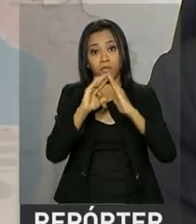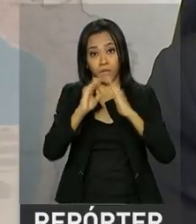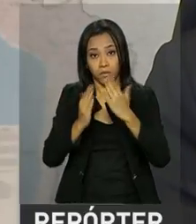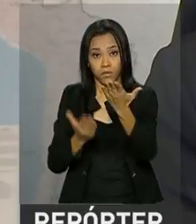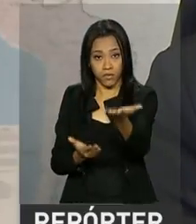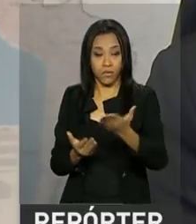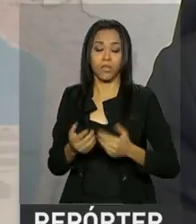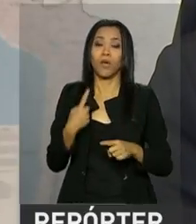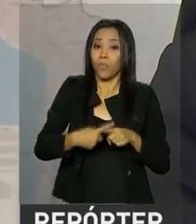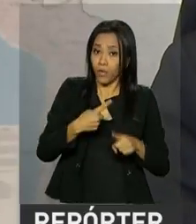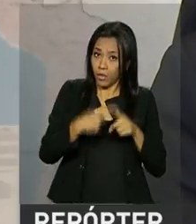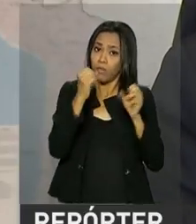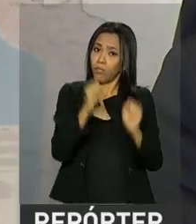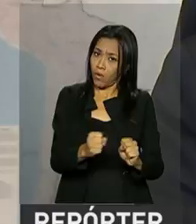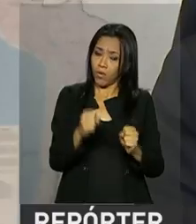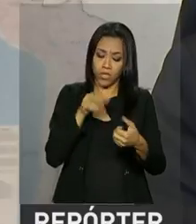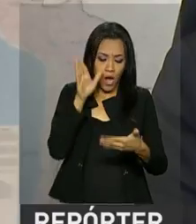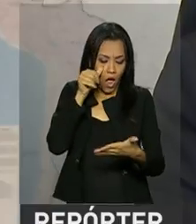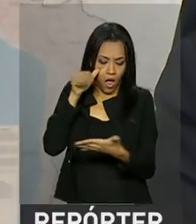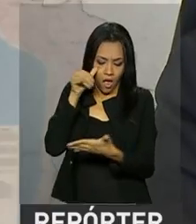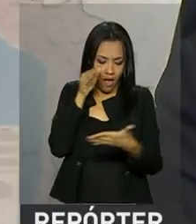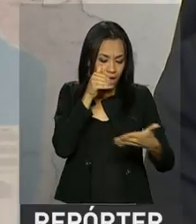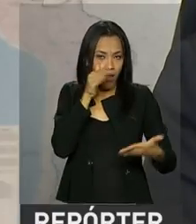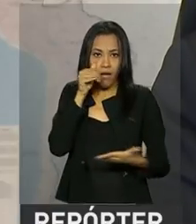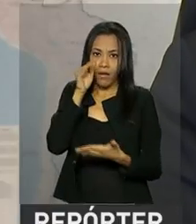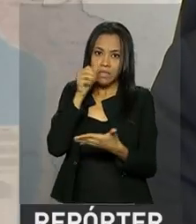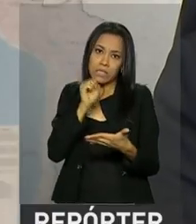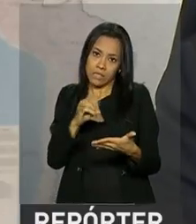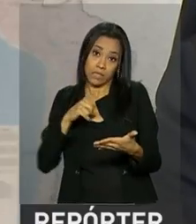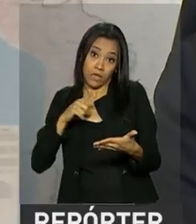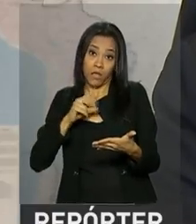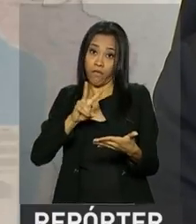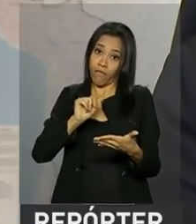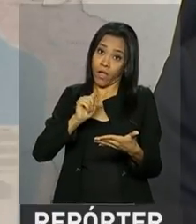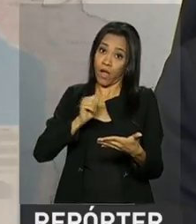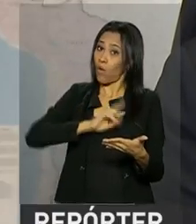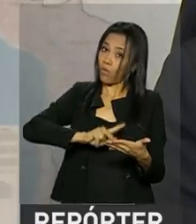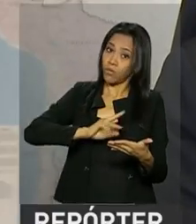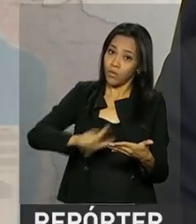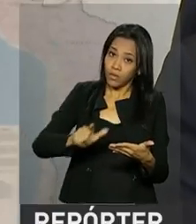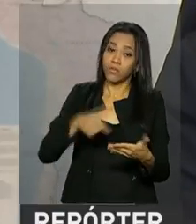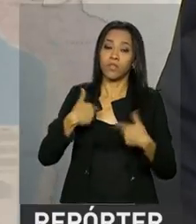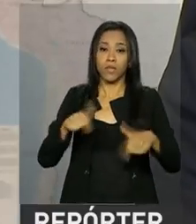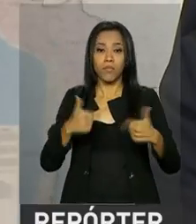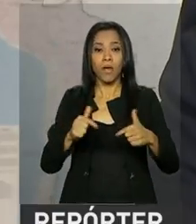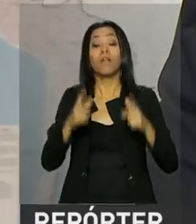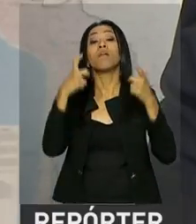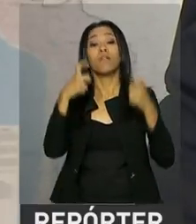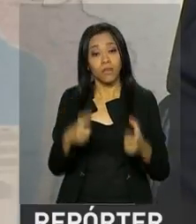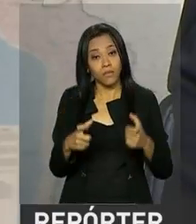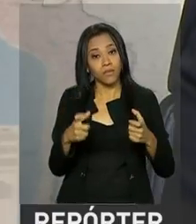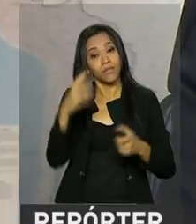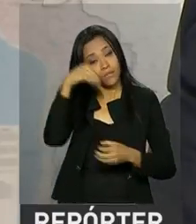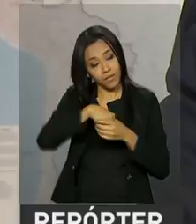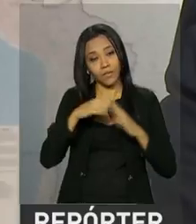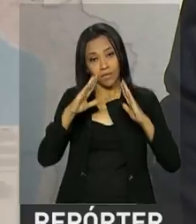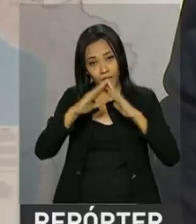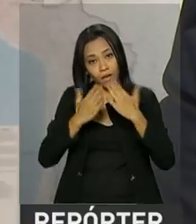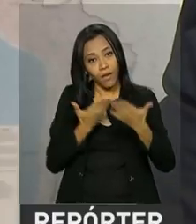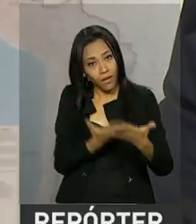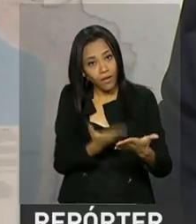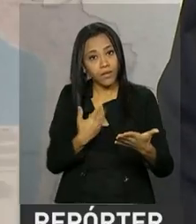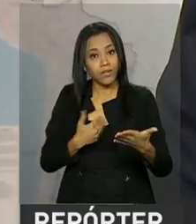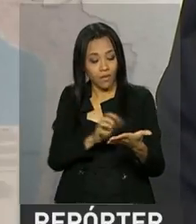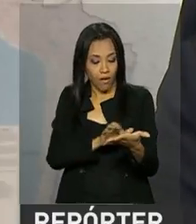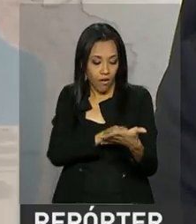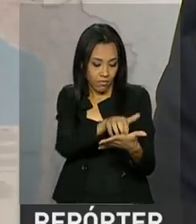porque ele pode consultar é se existe ou não essa vaga de de trabalho pra ele da sua casa com seu